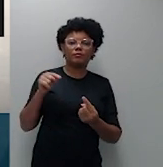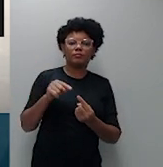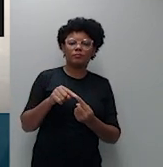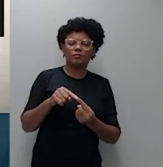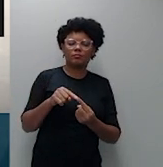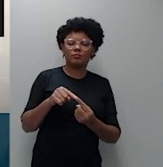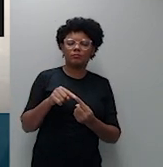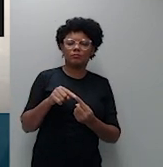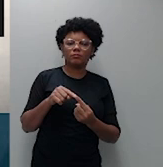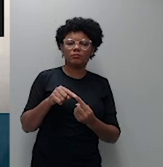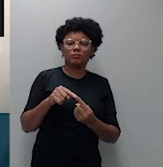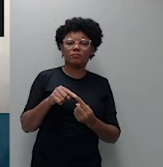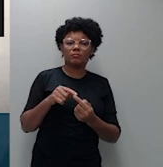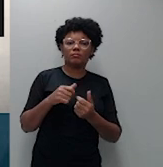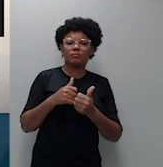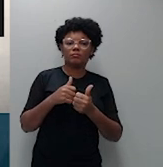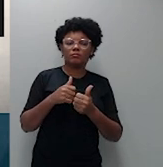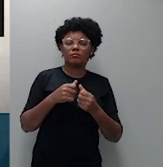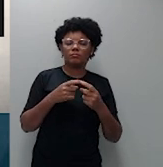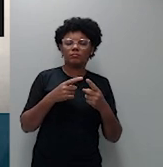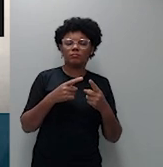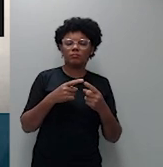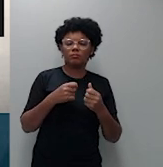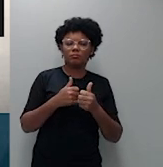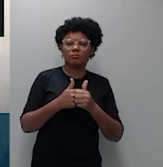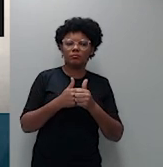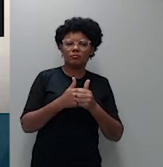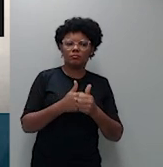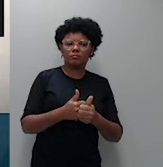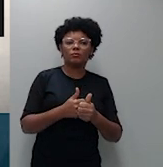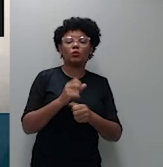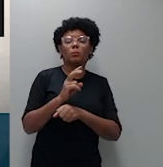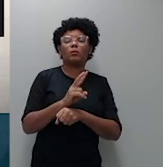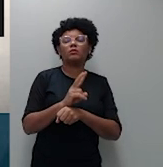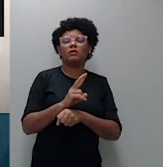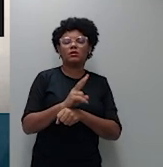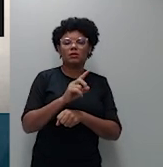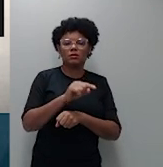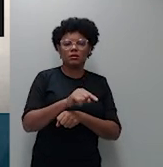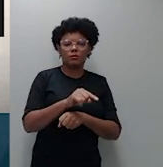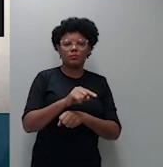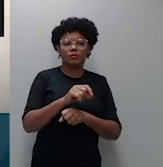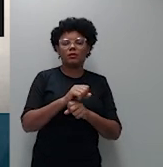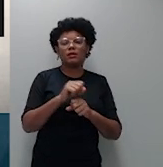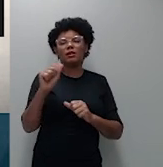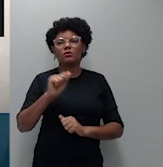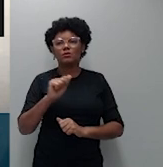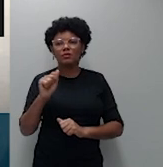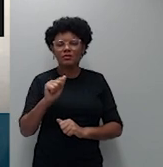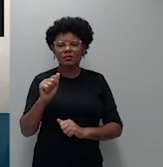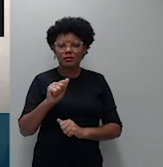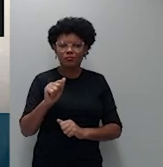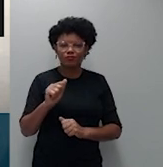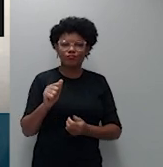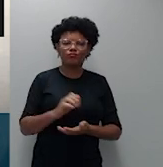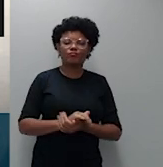perseguido de objeto de proteção da associação que isso